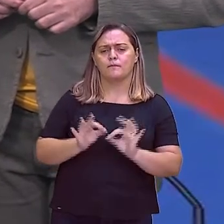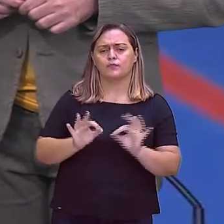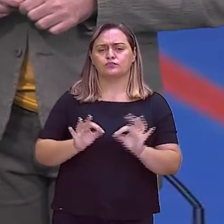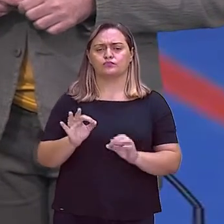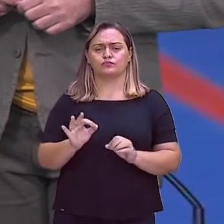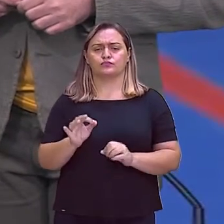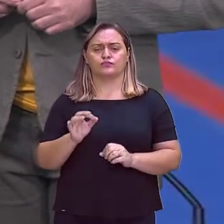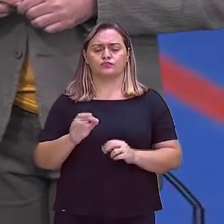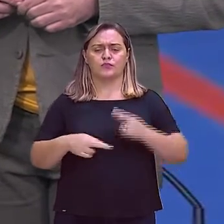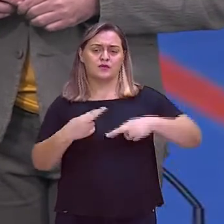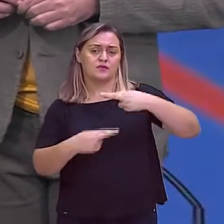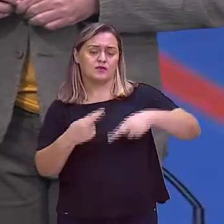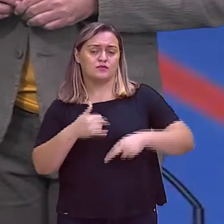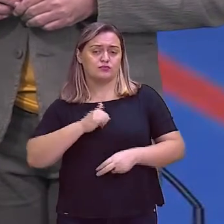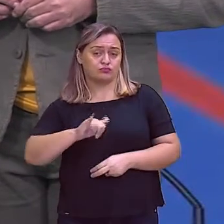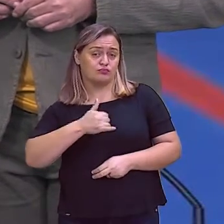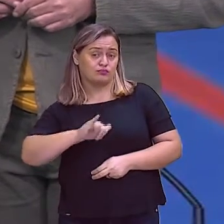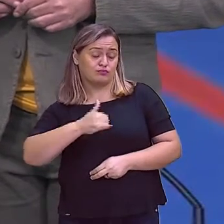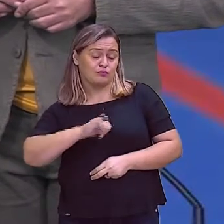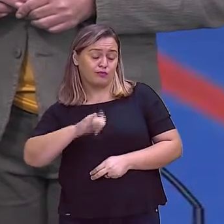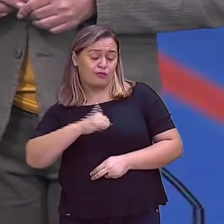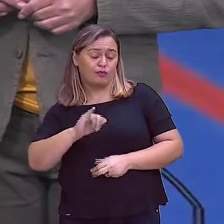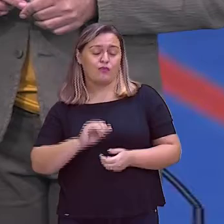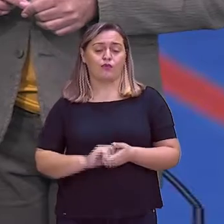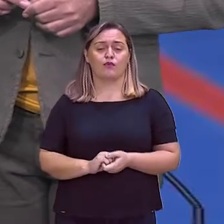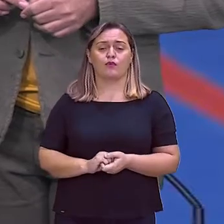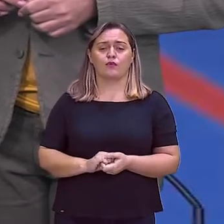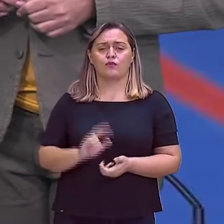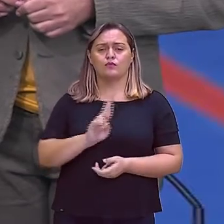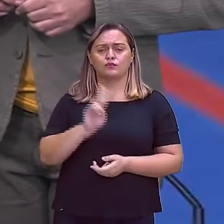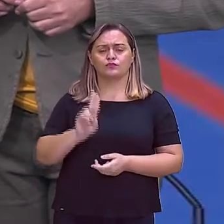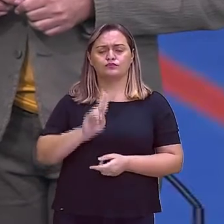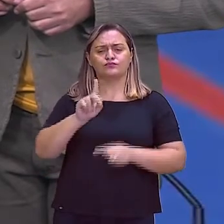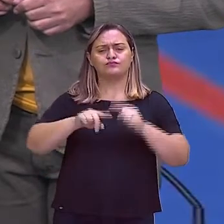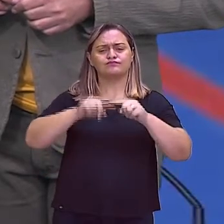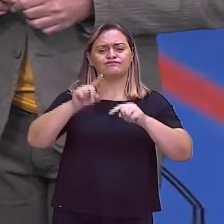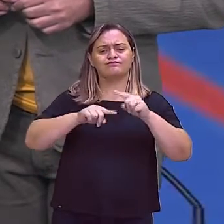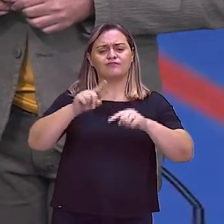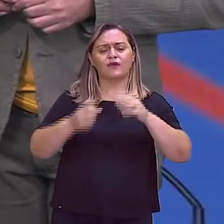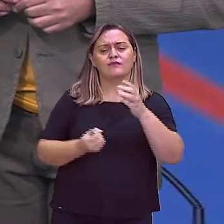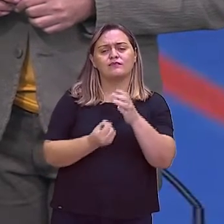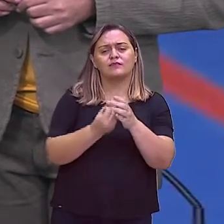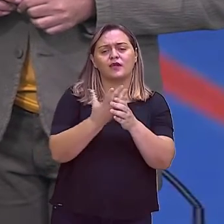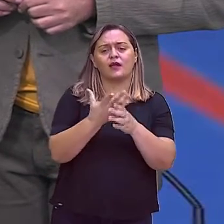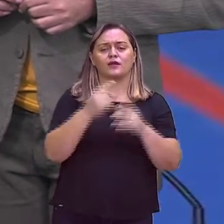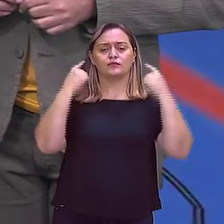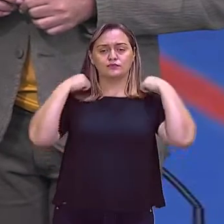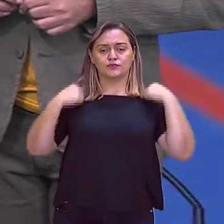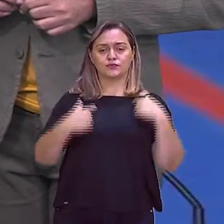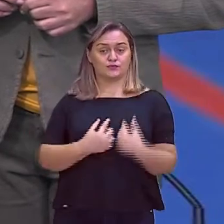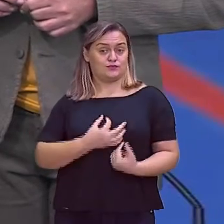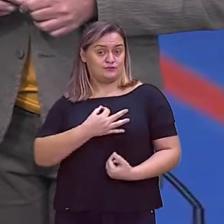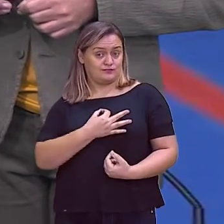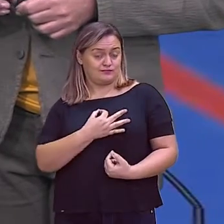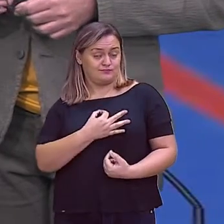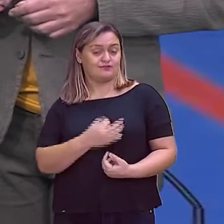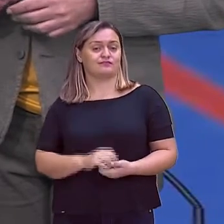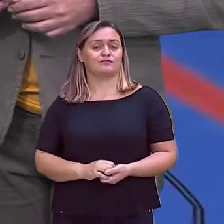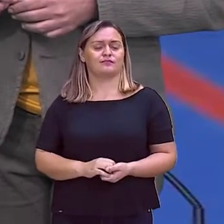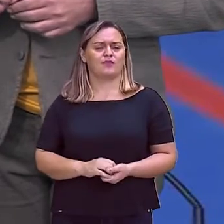serem usados como material base na produção das medalhas, para a produção dessas medalhas. Olha que